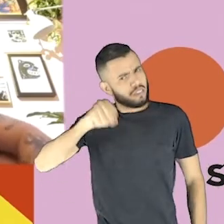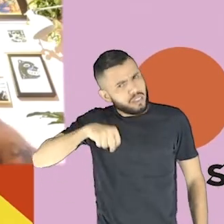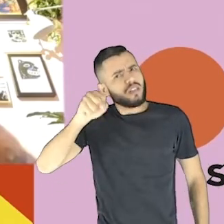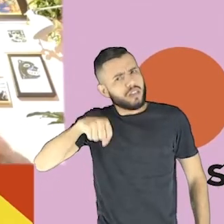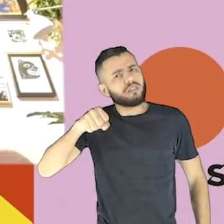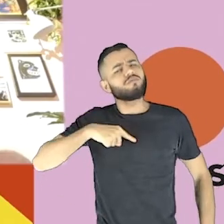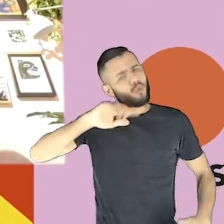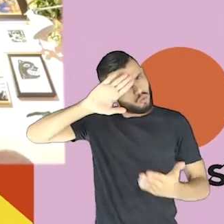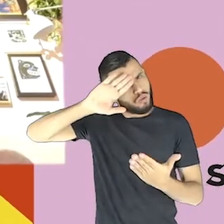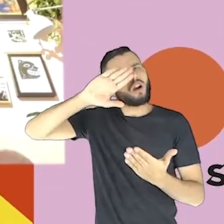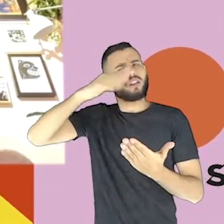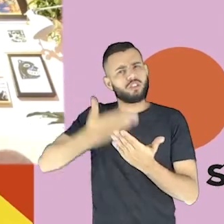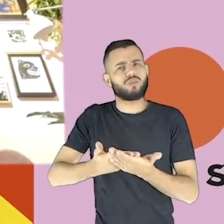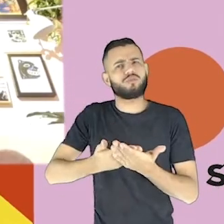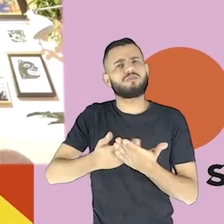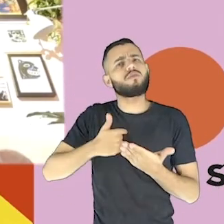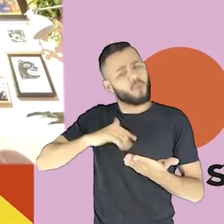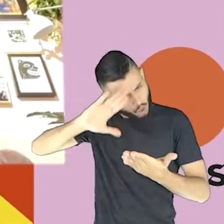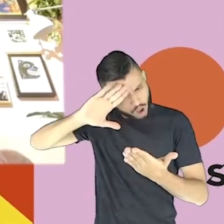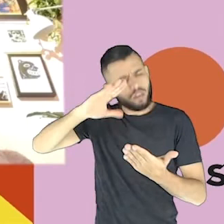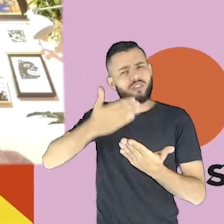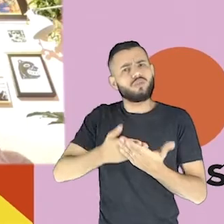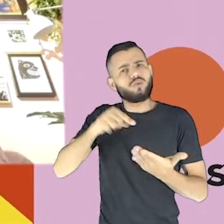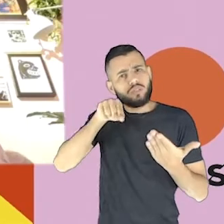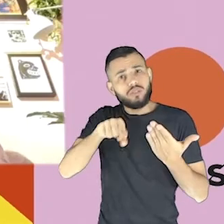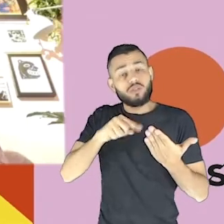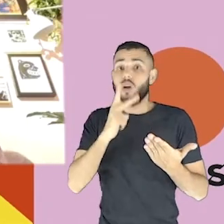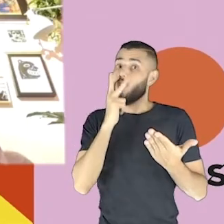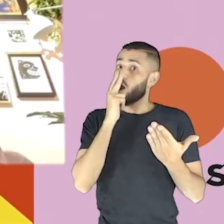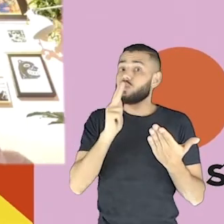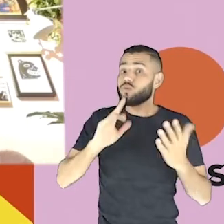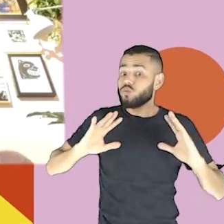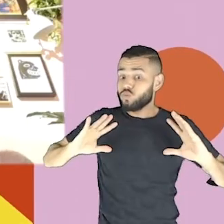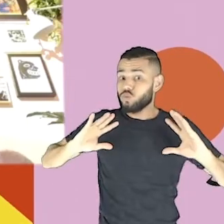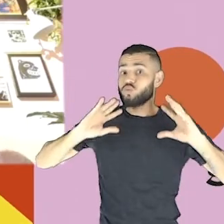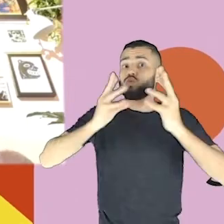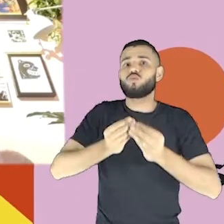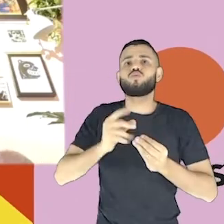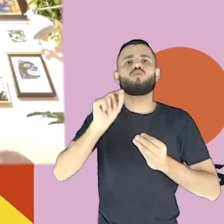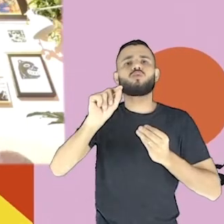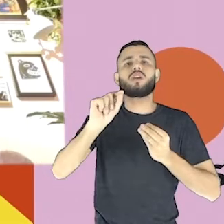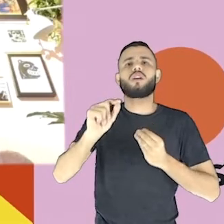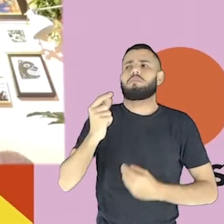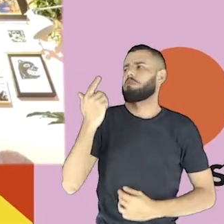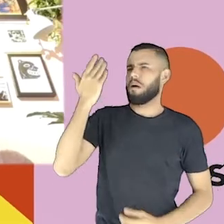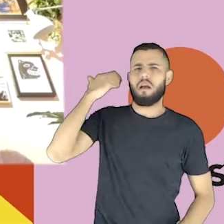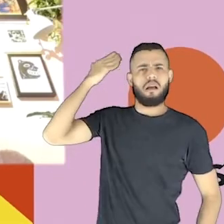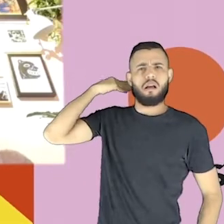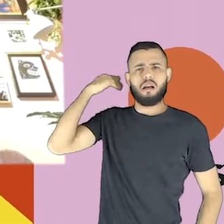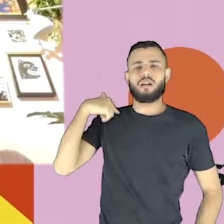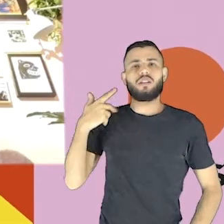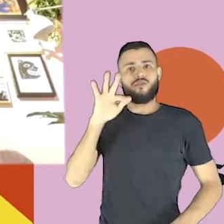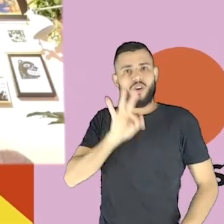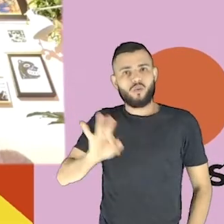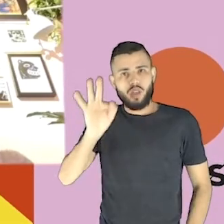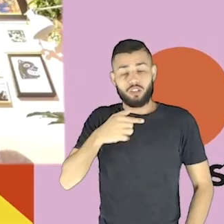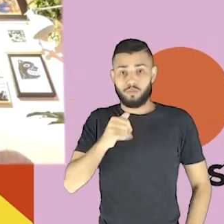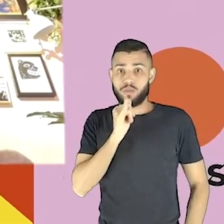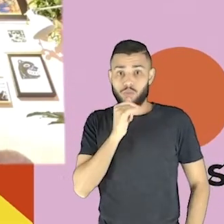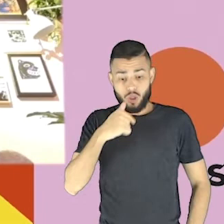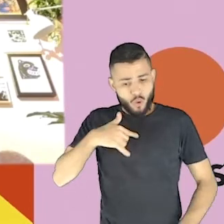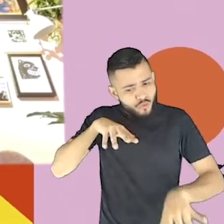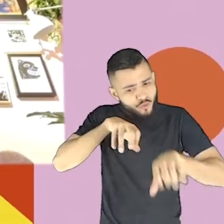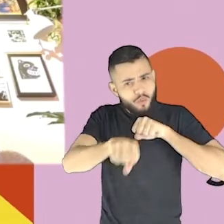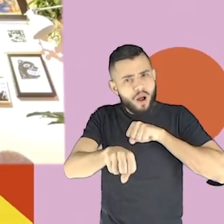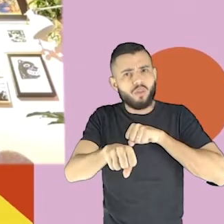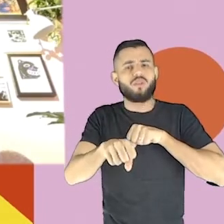Sim, eu acredito. Eu acredito mais que isso tudo vem desde as graduações. Eu, por exemplo, sou formado em